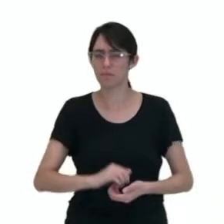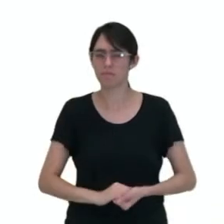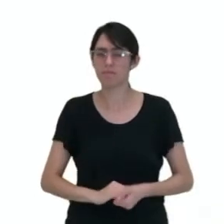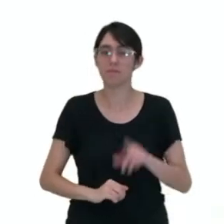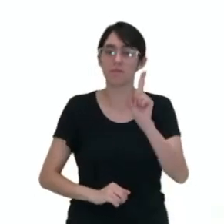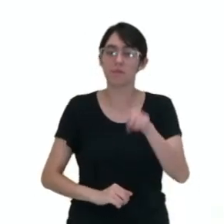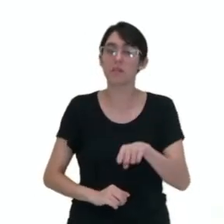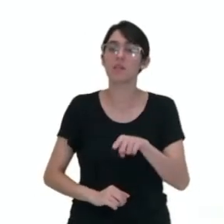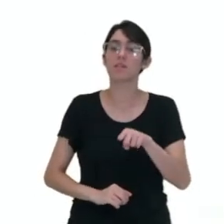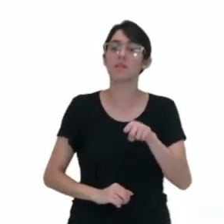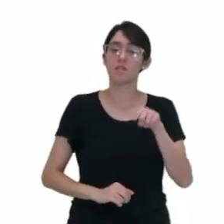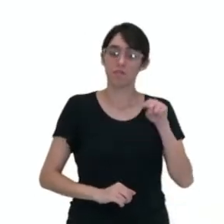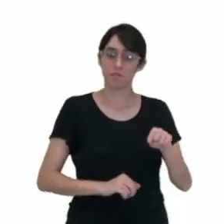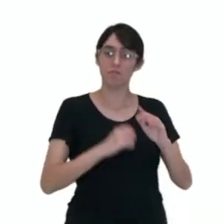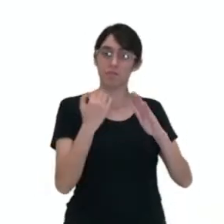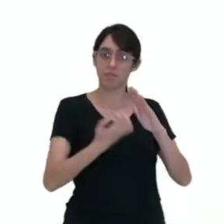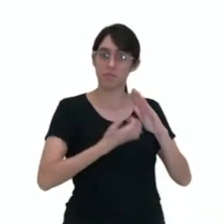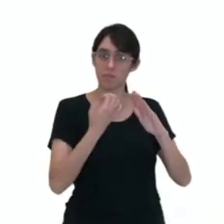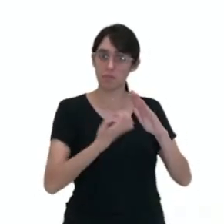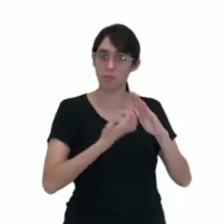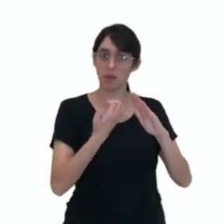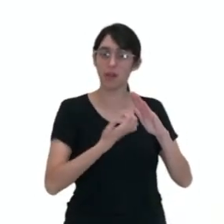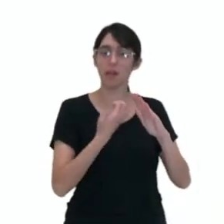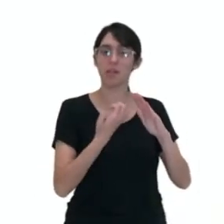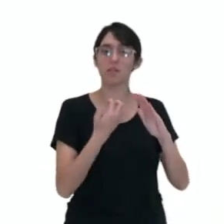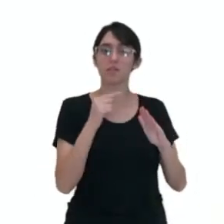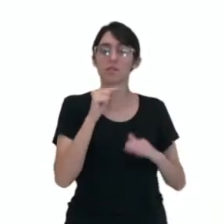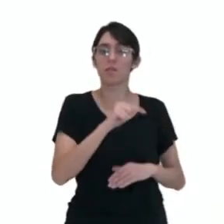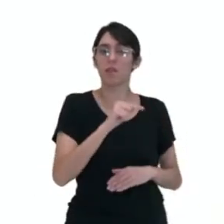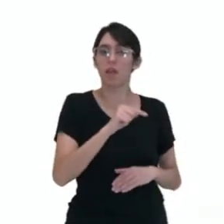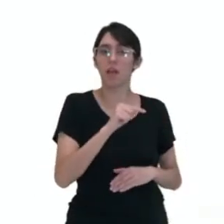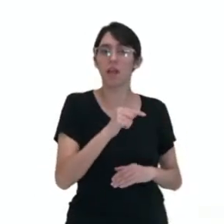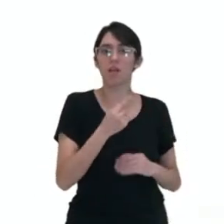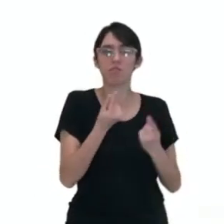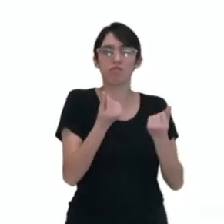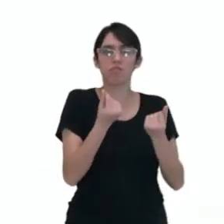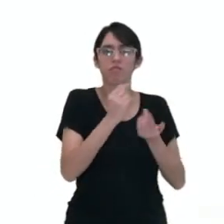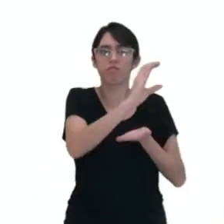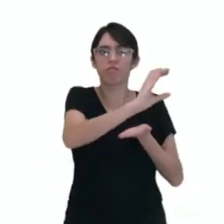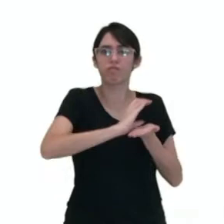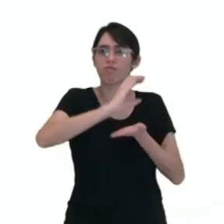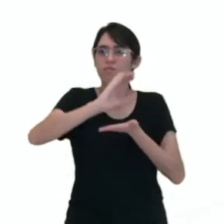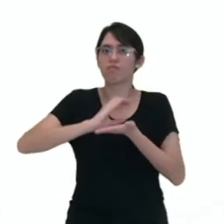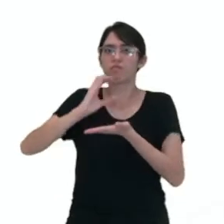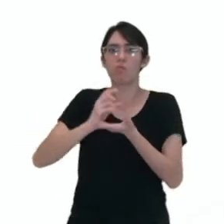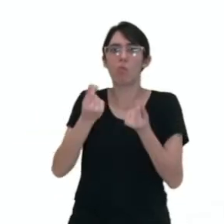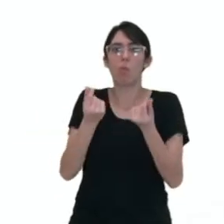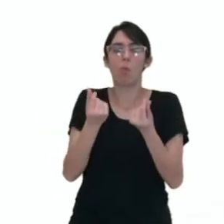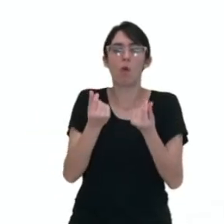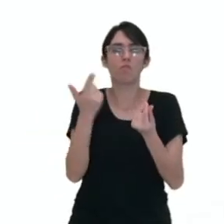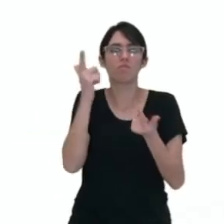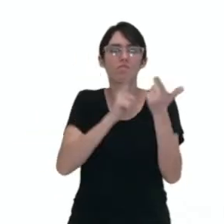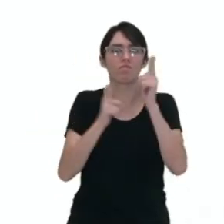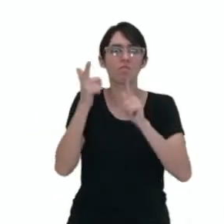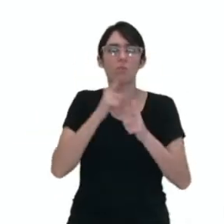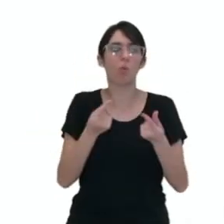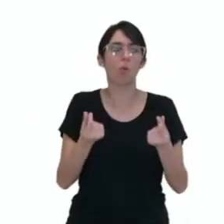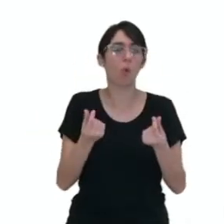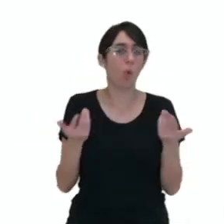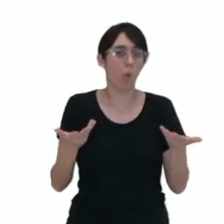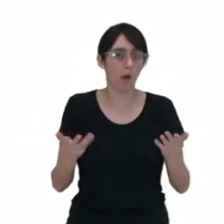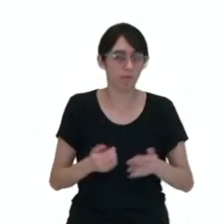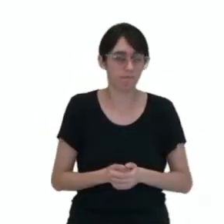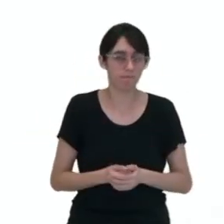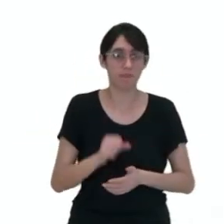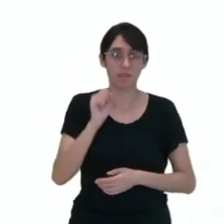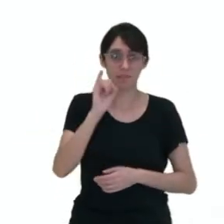quanto que a empresa está tendo de rendimento em relação ao que ela gastou. Ou seja, para a gente conseguir